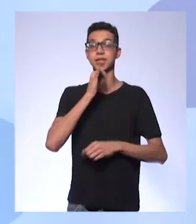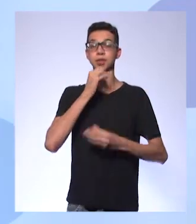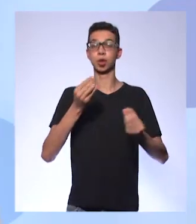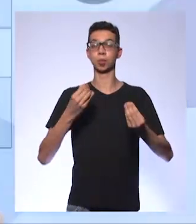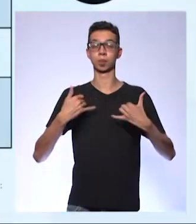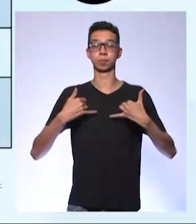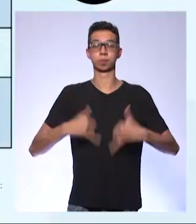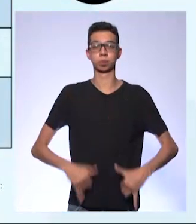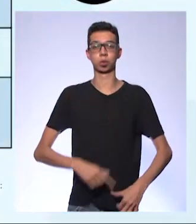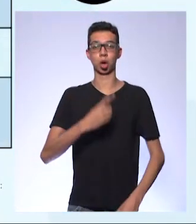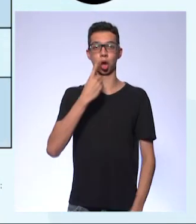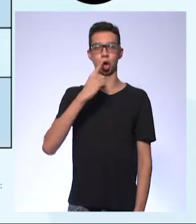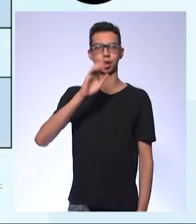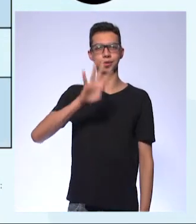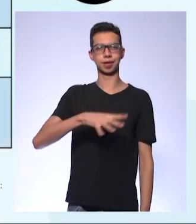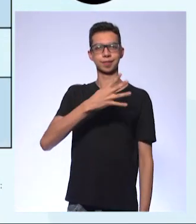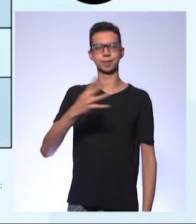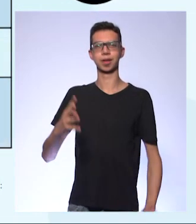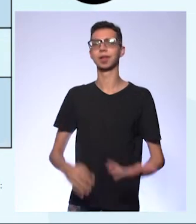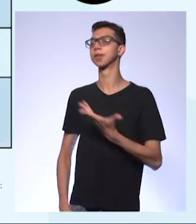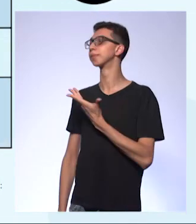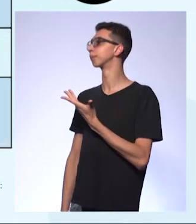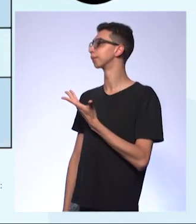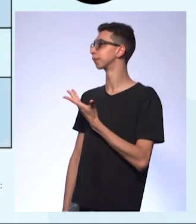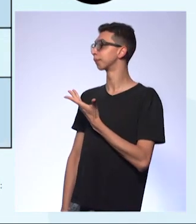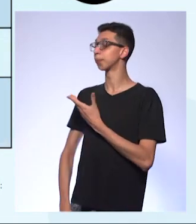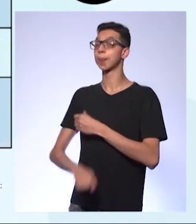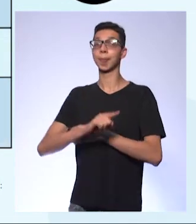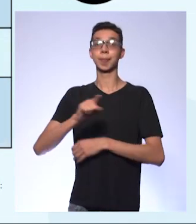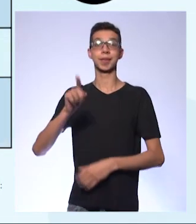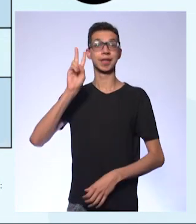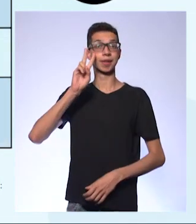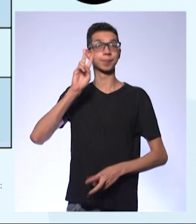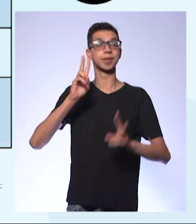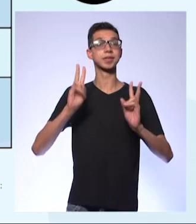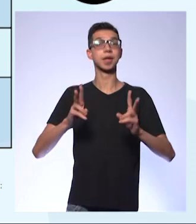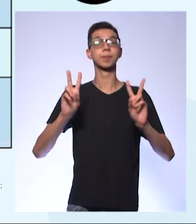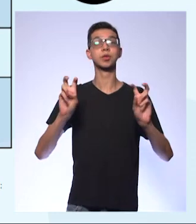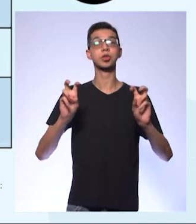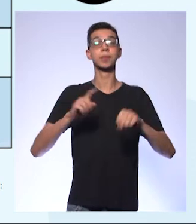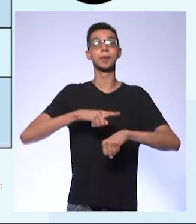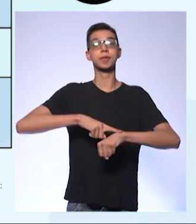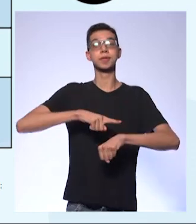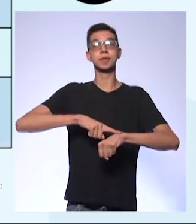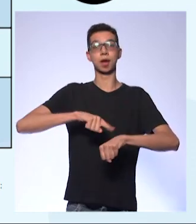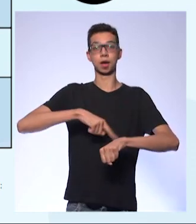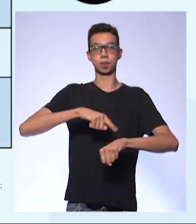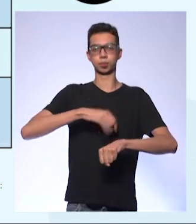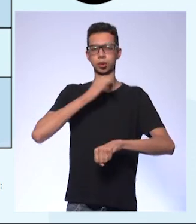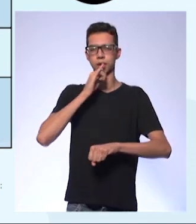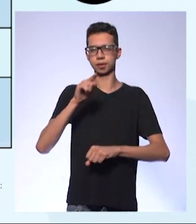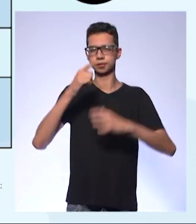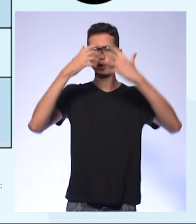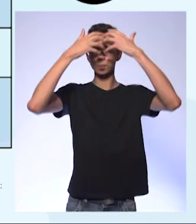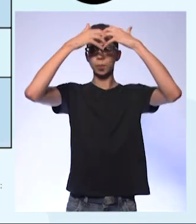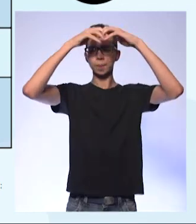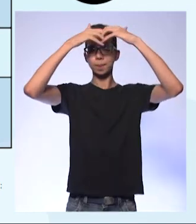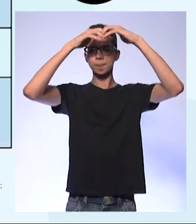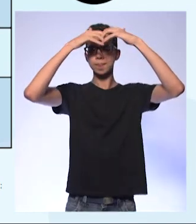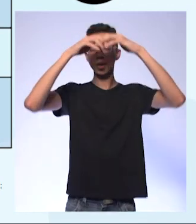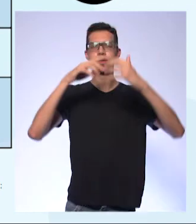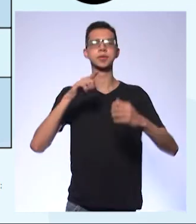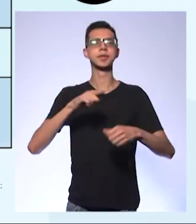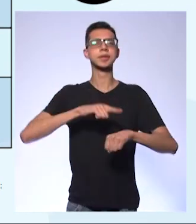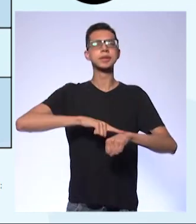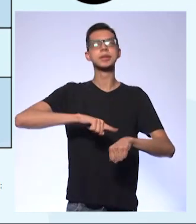numa tabela aí. Olha essa tabelinha, ó. Então a gente tem que lembrar sempre do fator tempo, tá? Então, se você pensar, por exemplo, em ficar muito